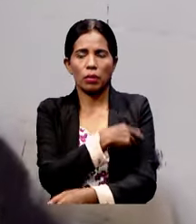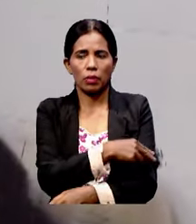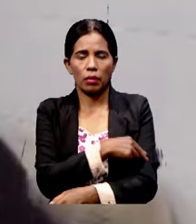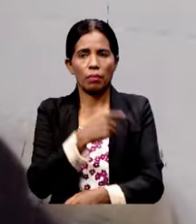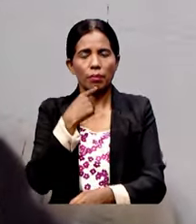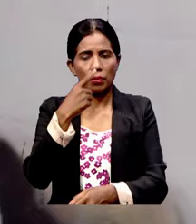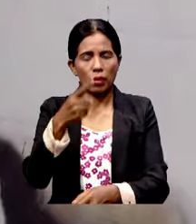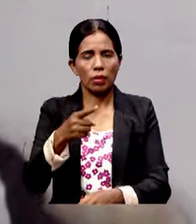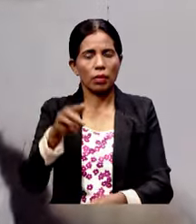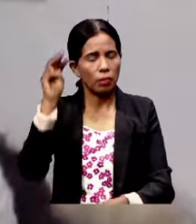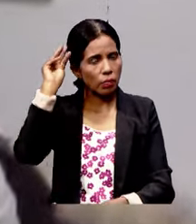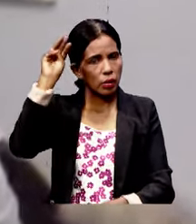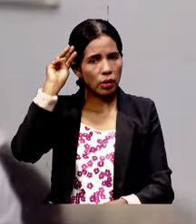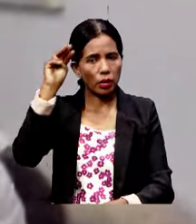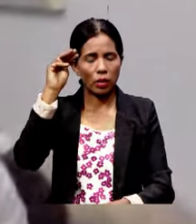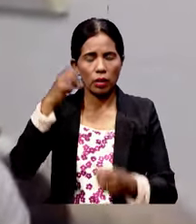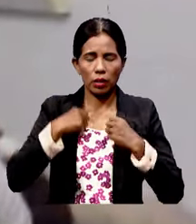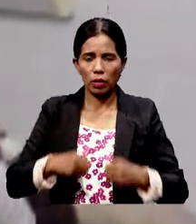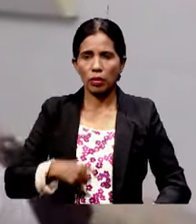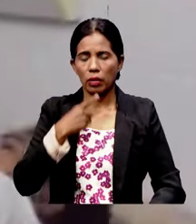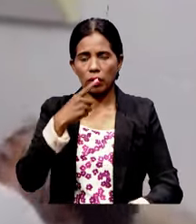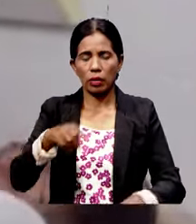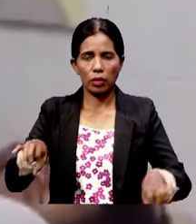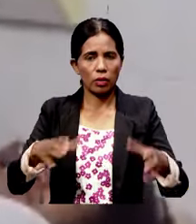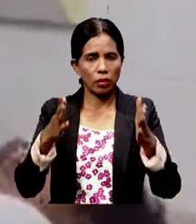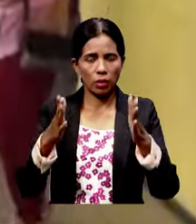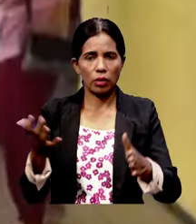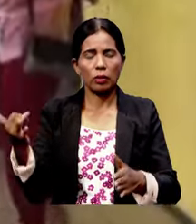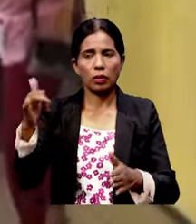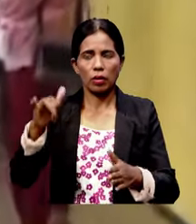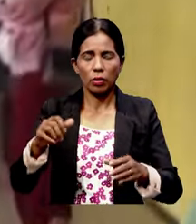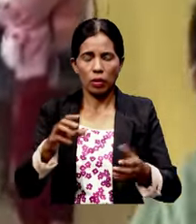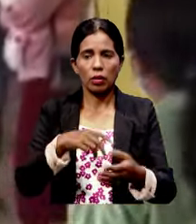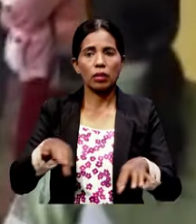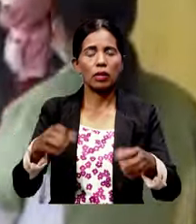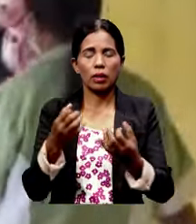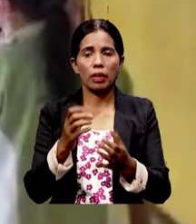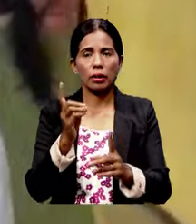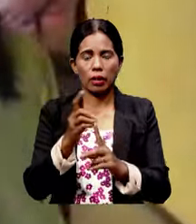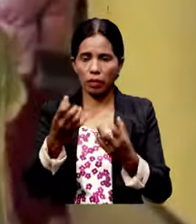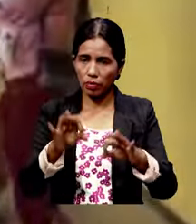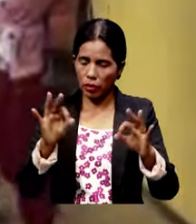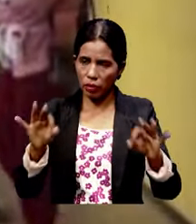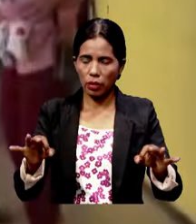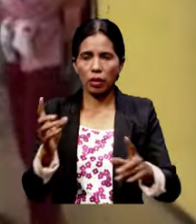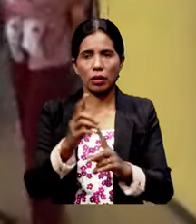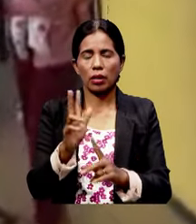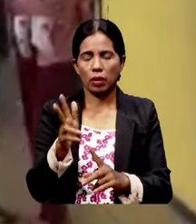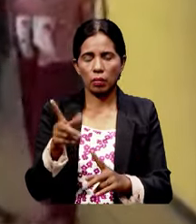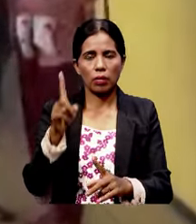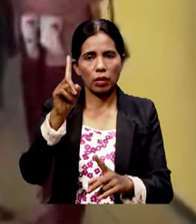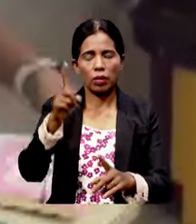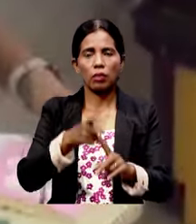Hatamba preocupação ne, ministra Saúde afirma, profissional Saúde Sira nebe contrato termina e a loron tolunulu recin ida